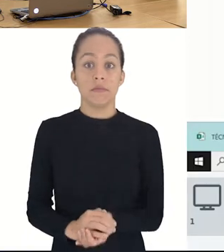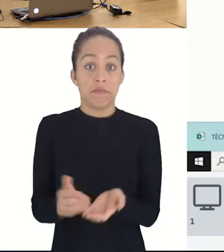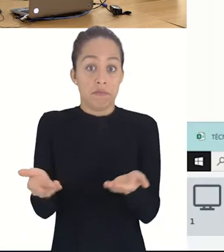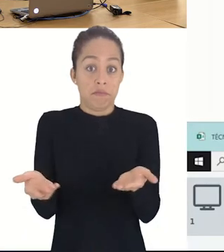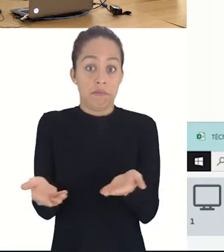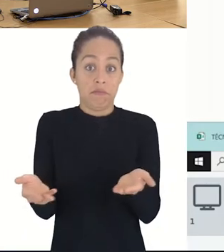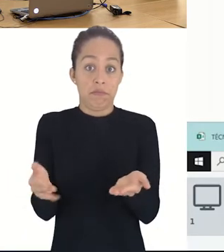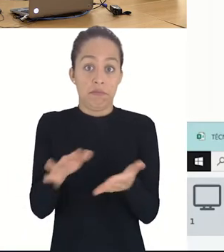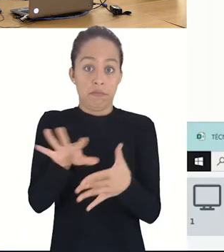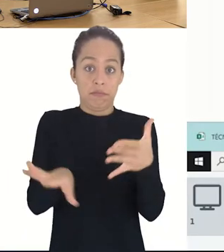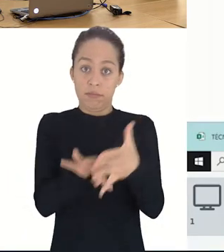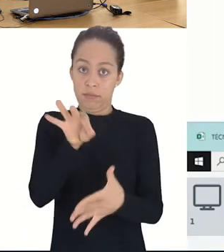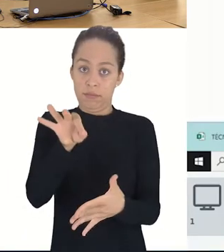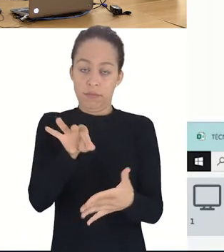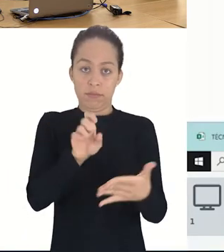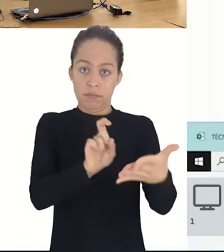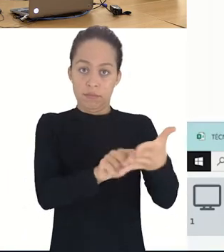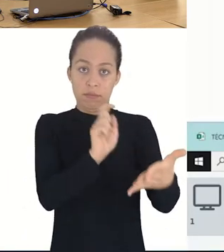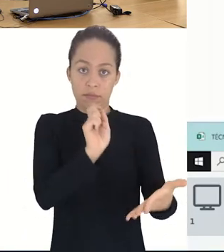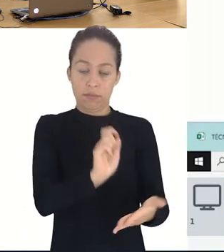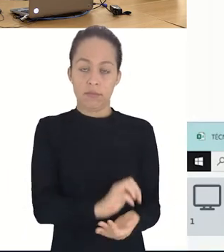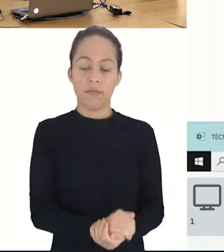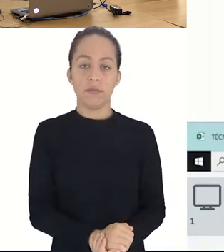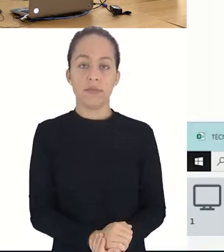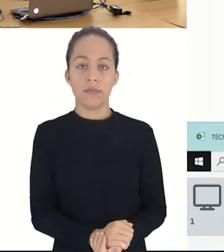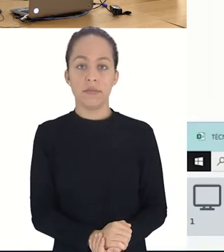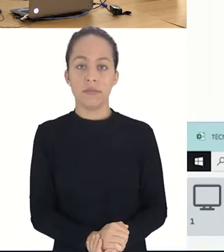e vamos realizar então sorteio